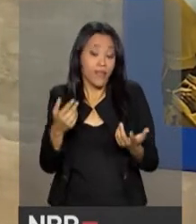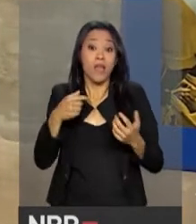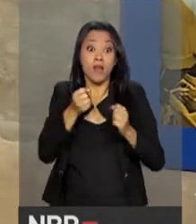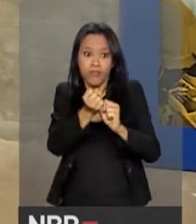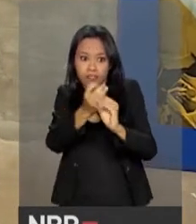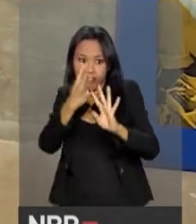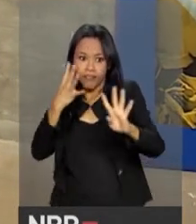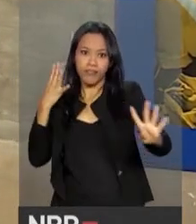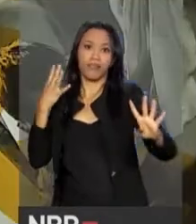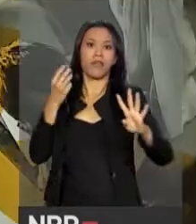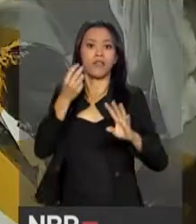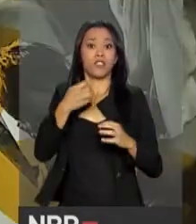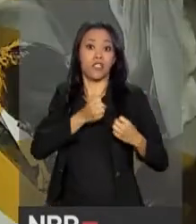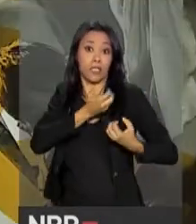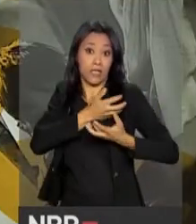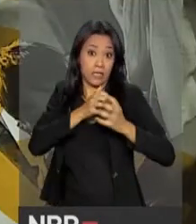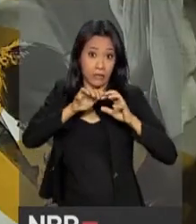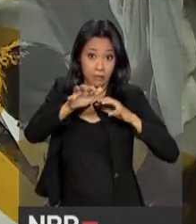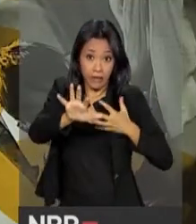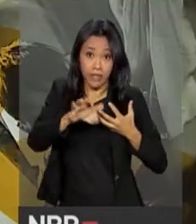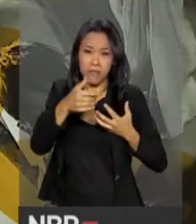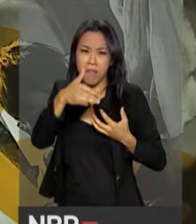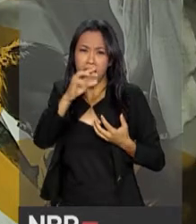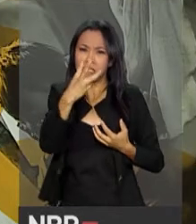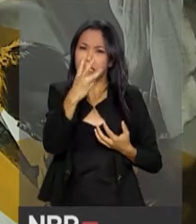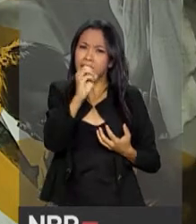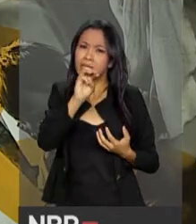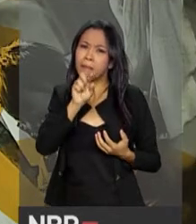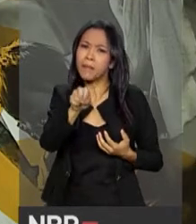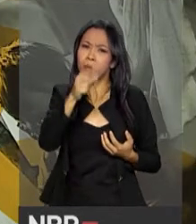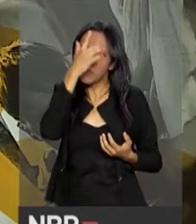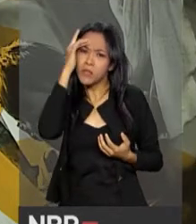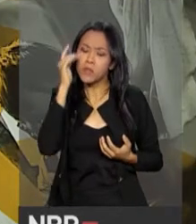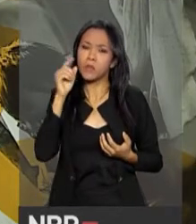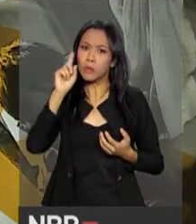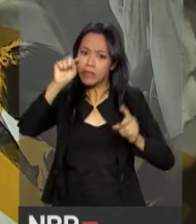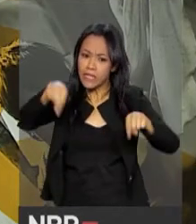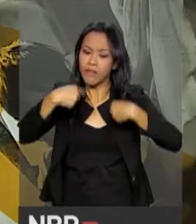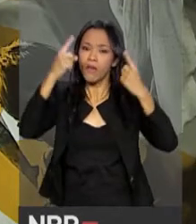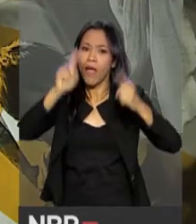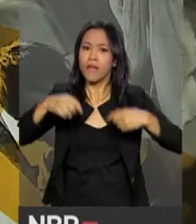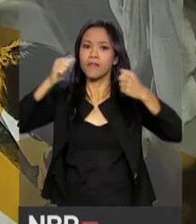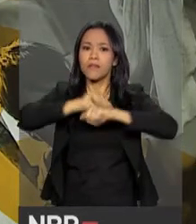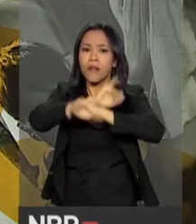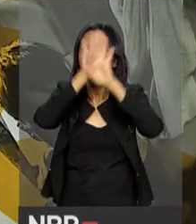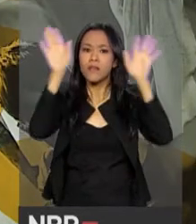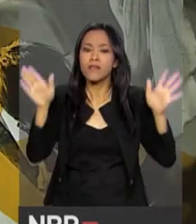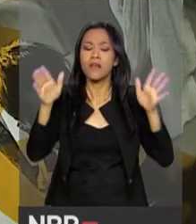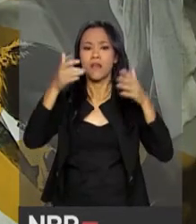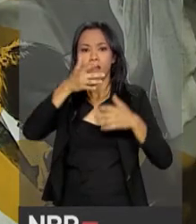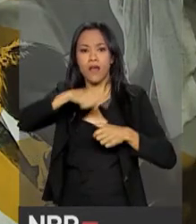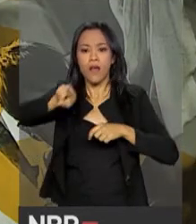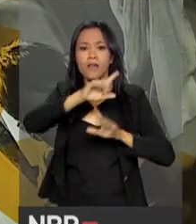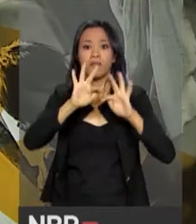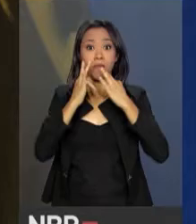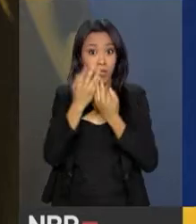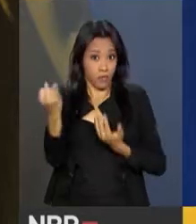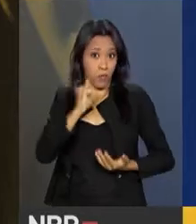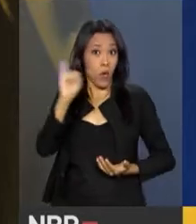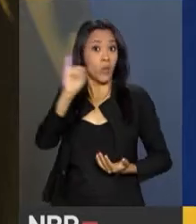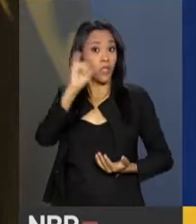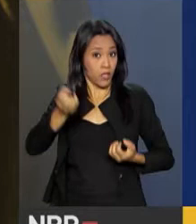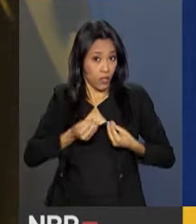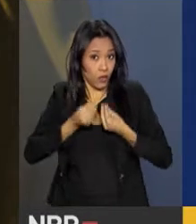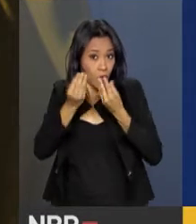transplantes no brasil com mais de 30 mil pessoas com grande desafio a esclarecer as famílias sobre a importância da doação